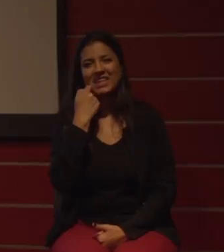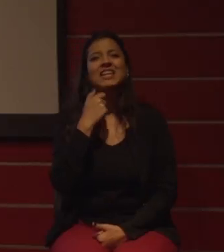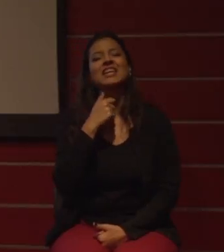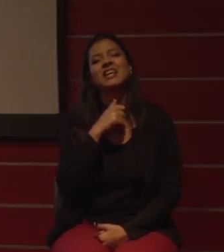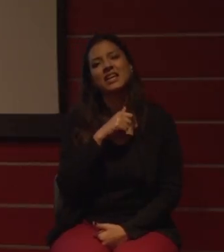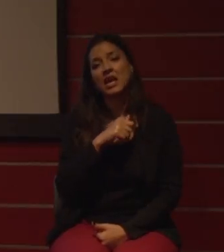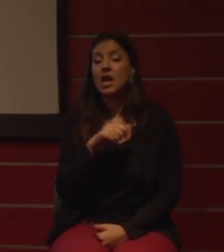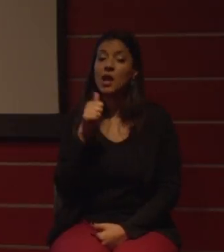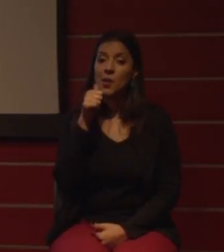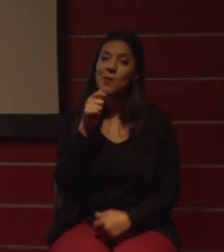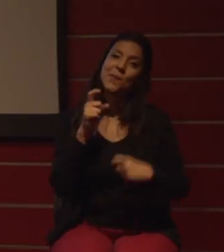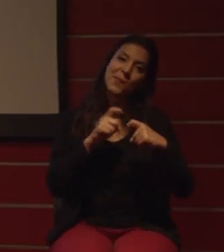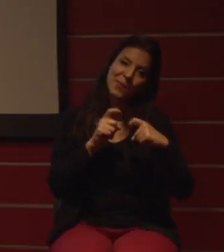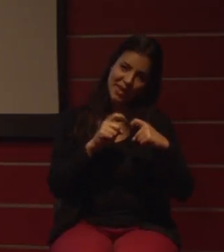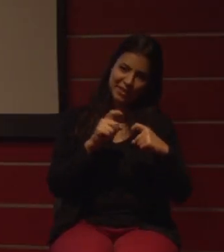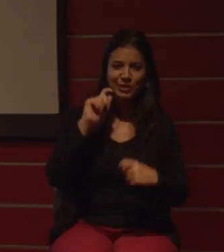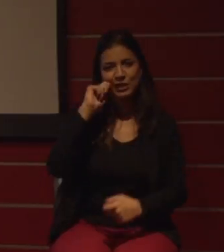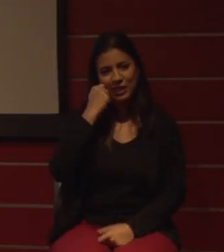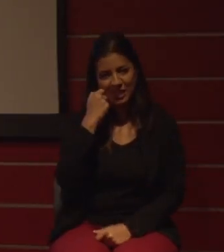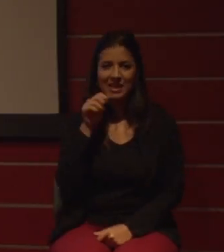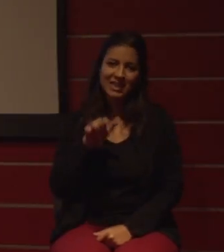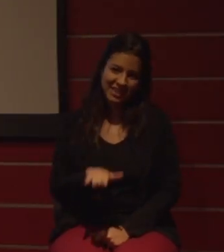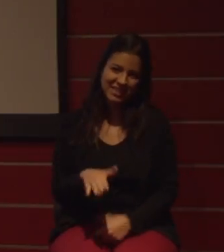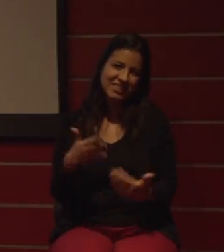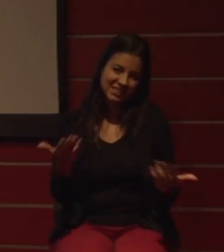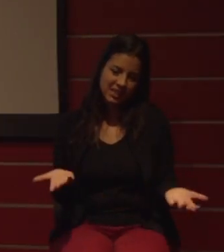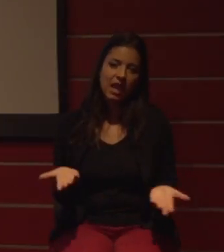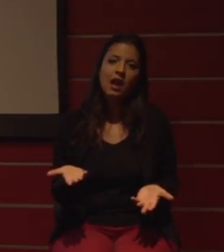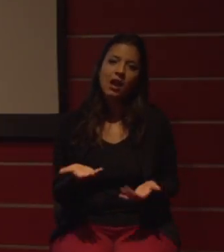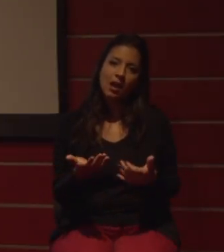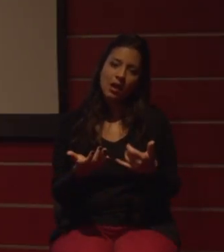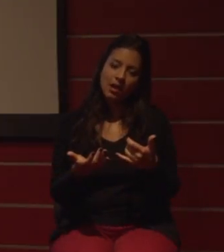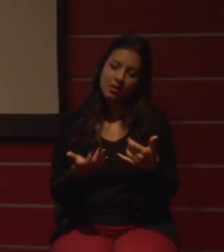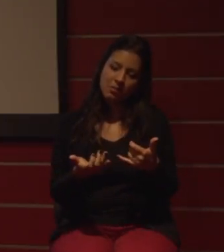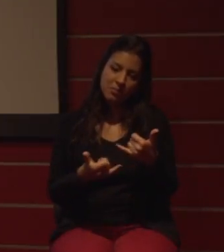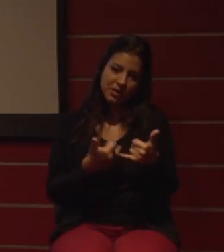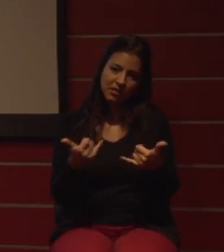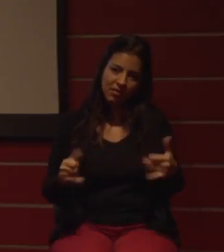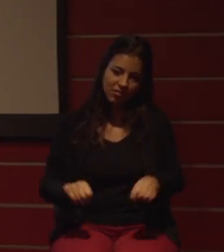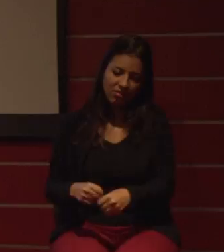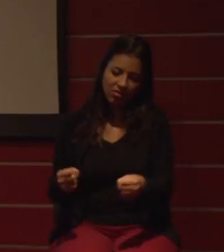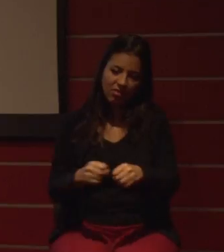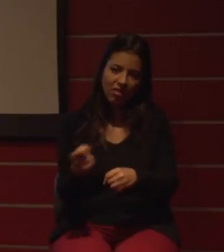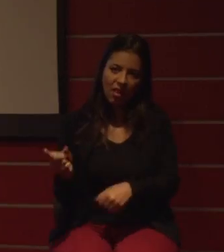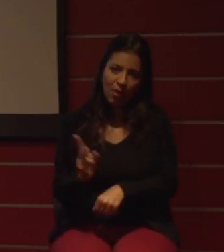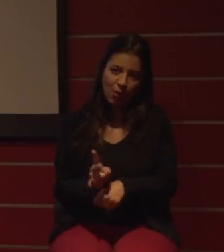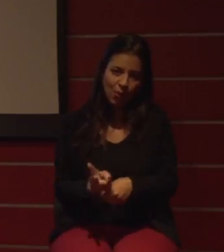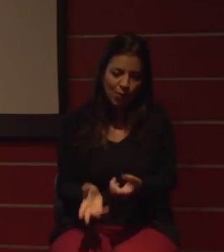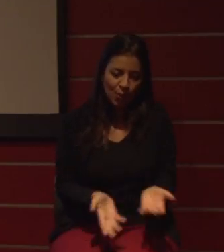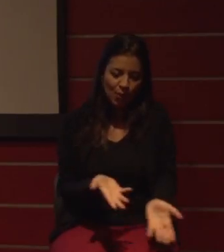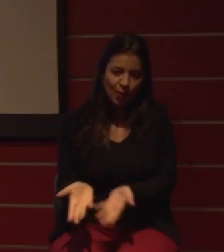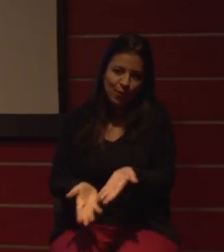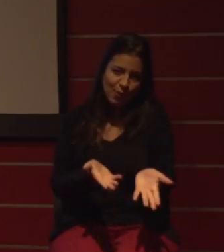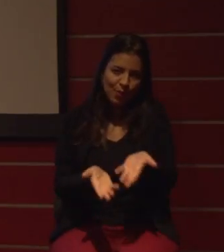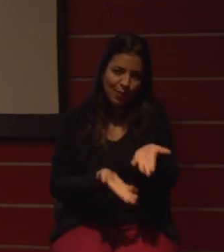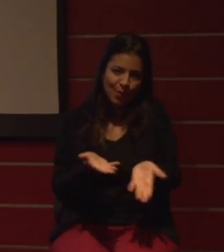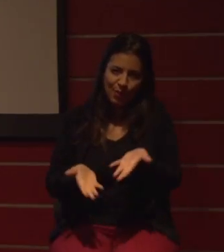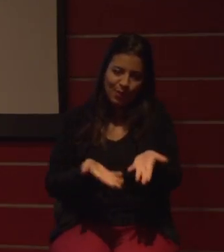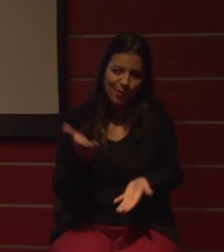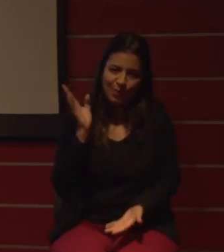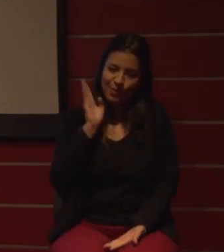médica criança médica negra que trata dos brinquedos que quebram né e é super bonitinho